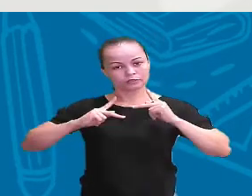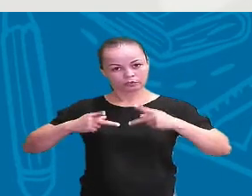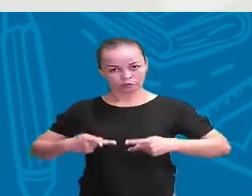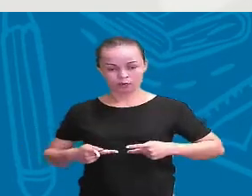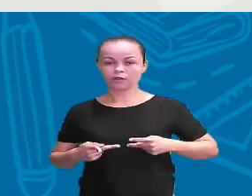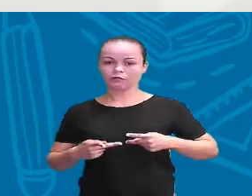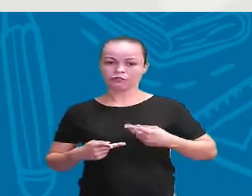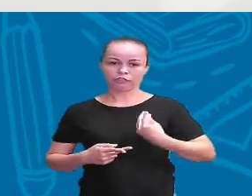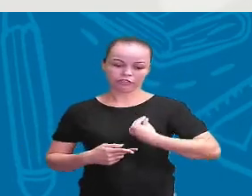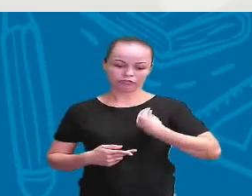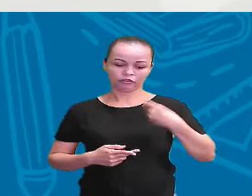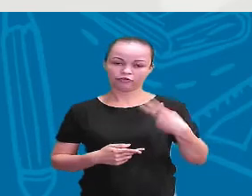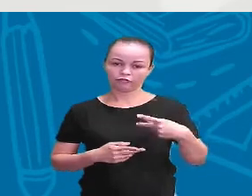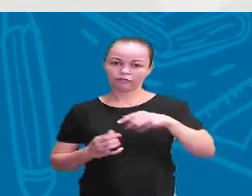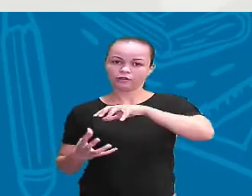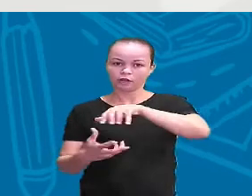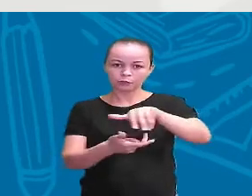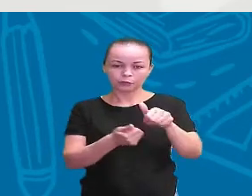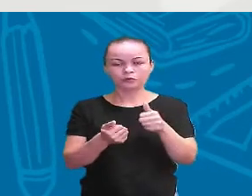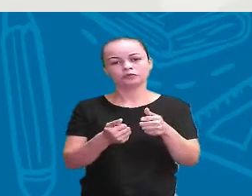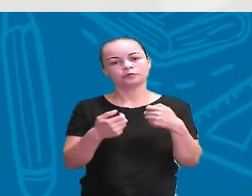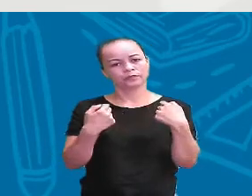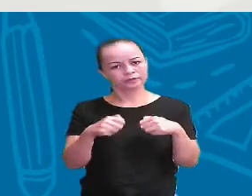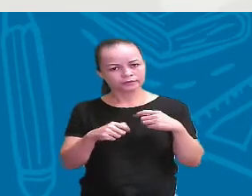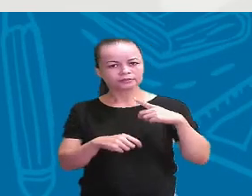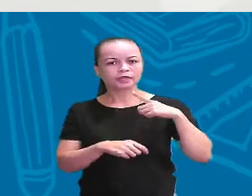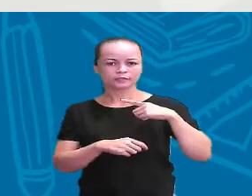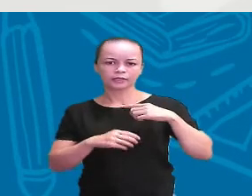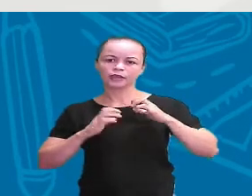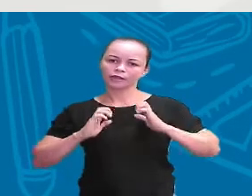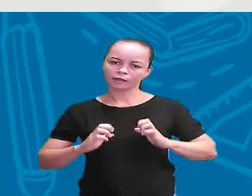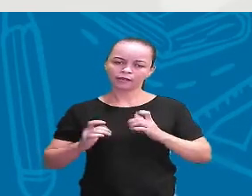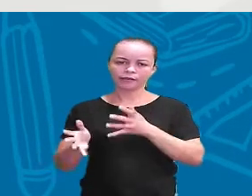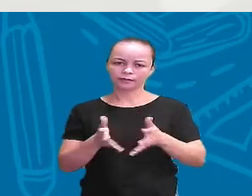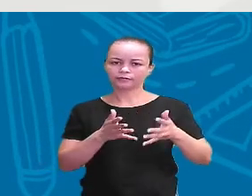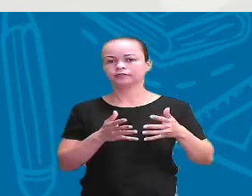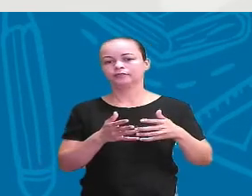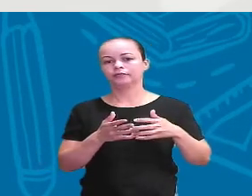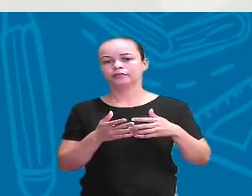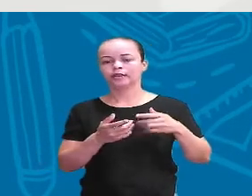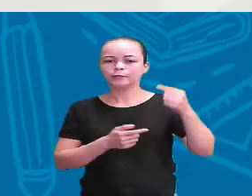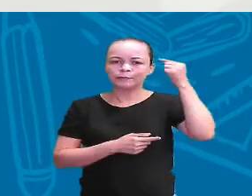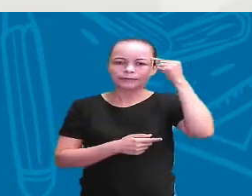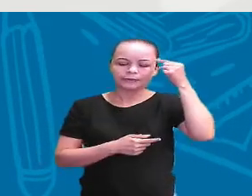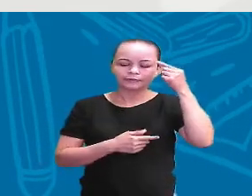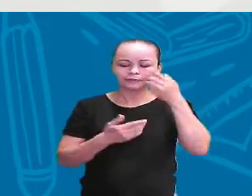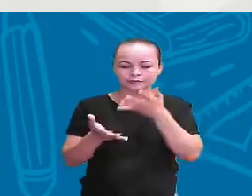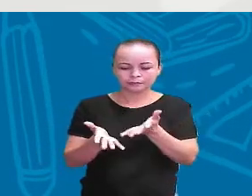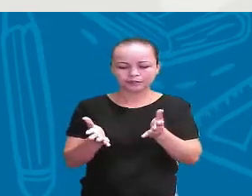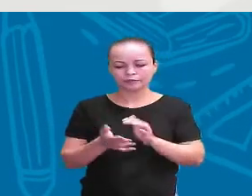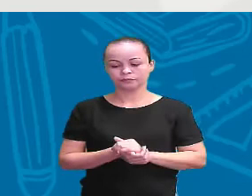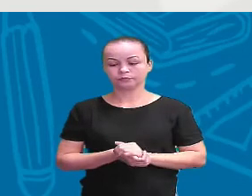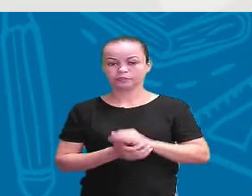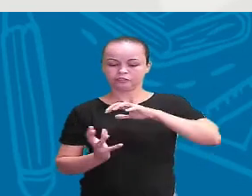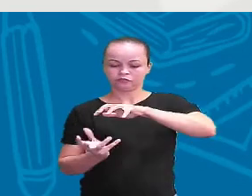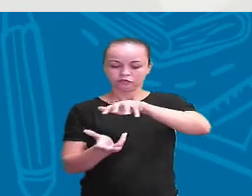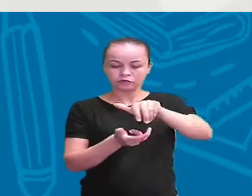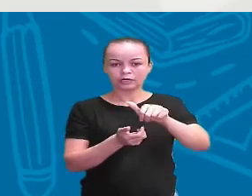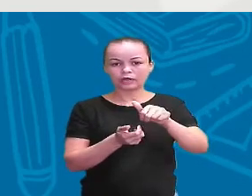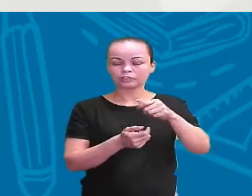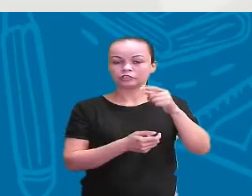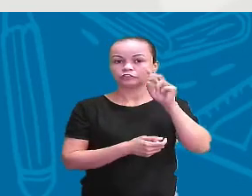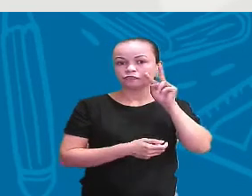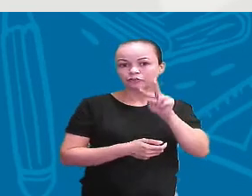planeta, a gente começa a ter certos tipos de atitudes, certo? A nível global, a gente viu que houve aquela atitude do urso